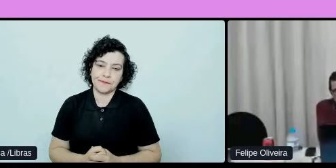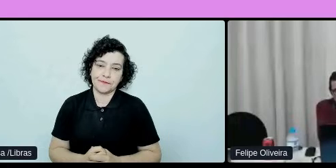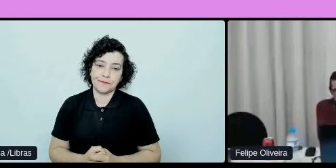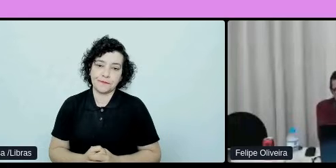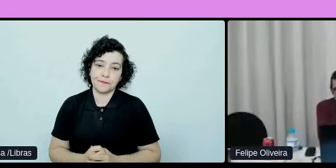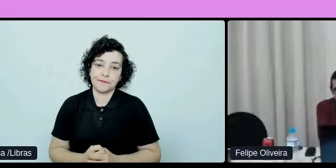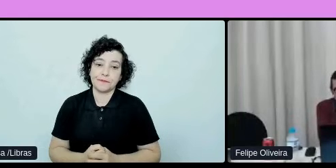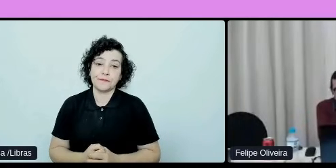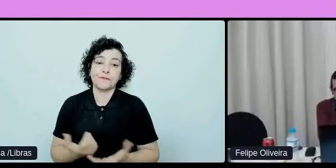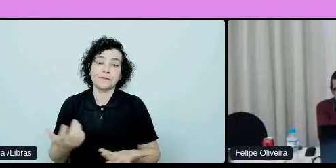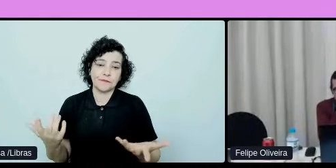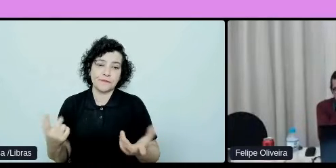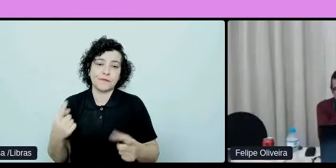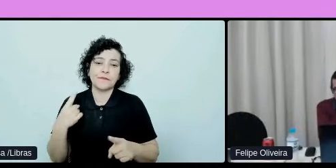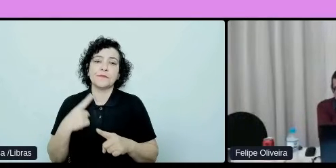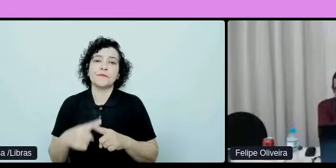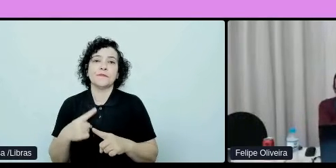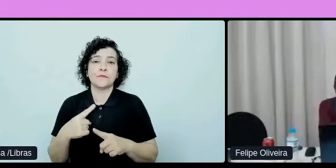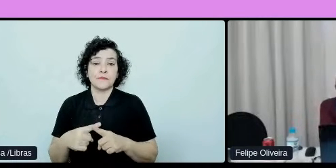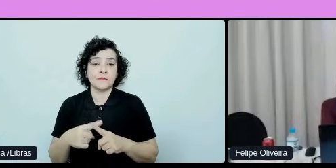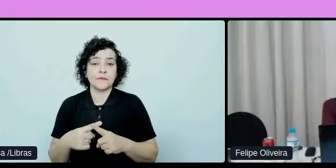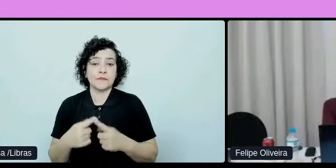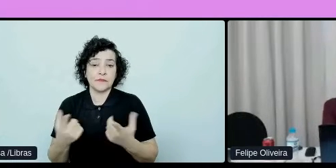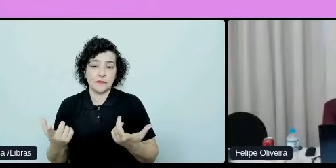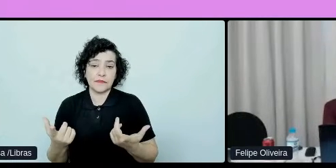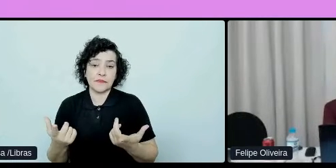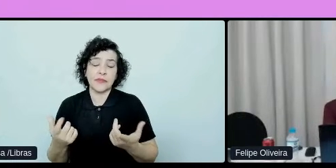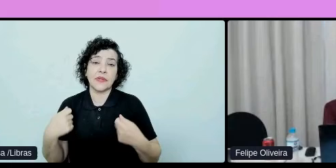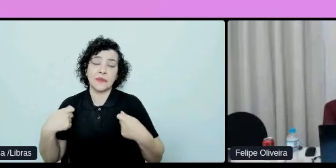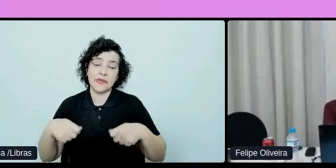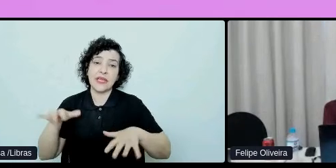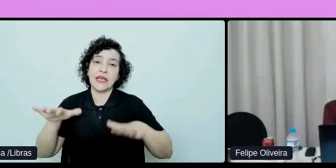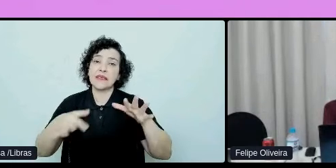boa o suficiente para que a gente mude de opinião.